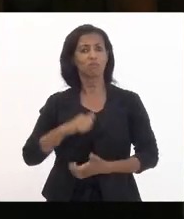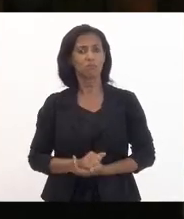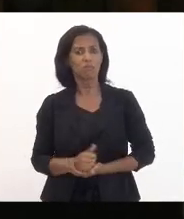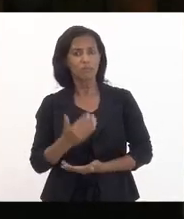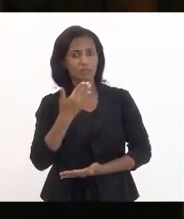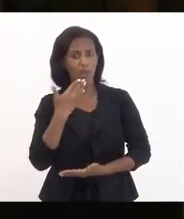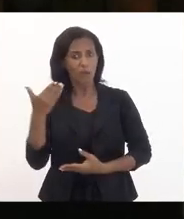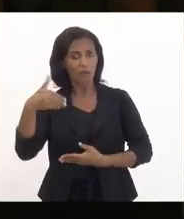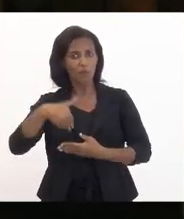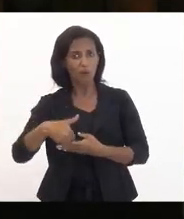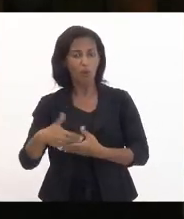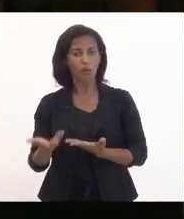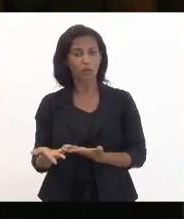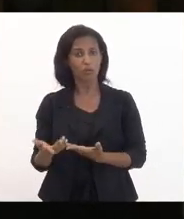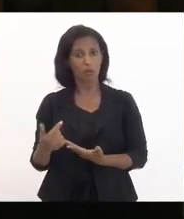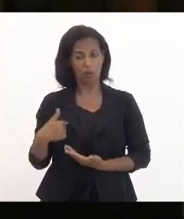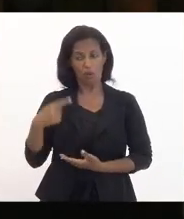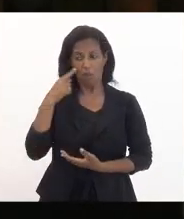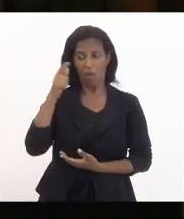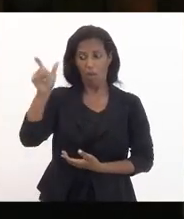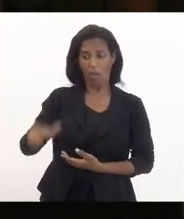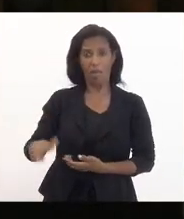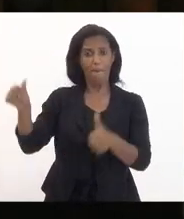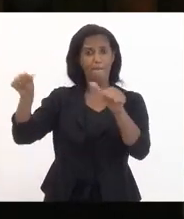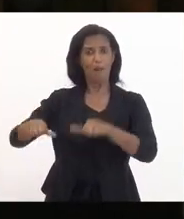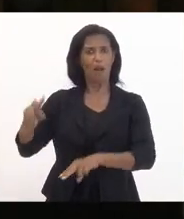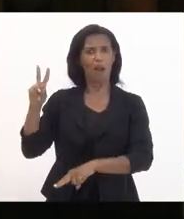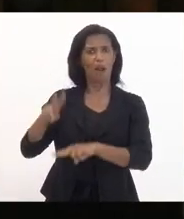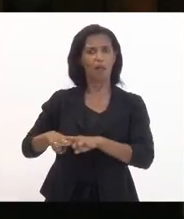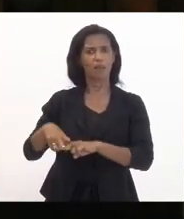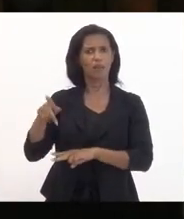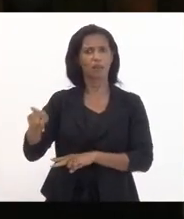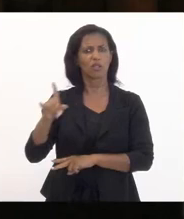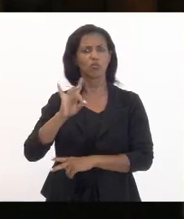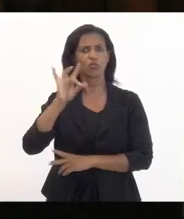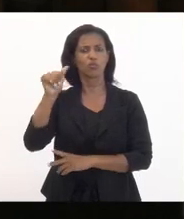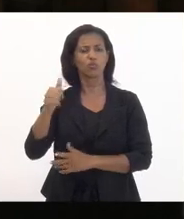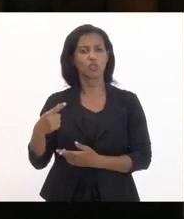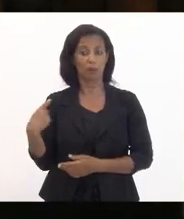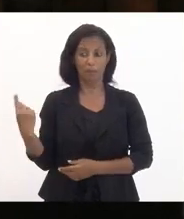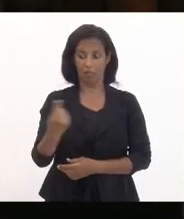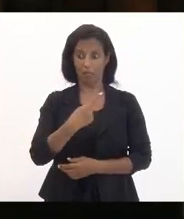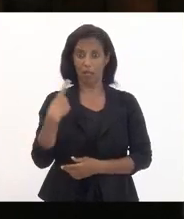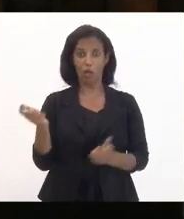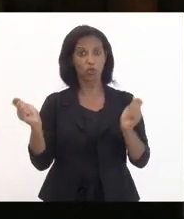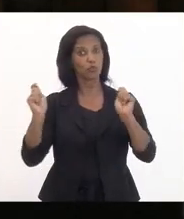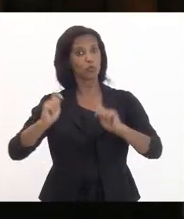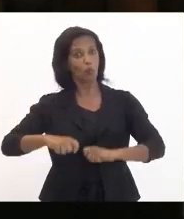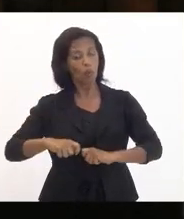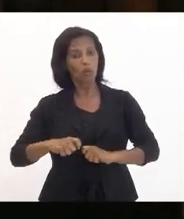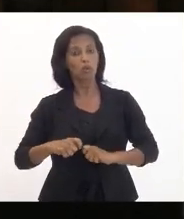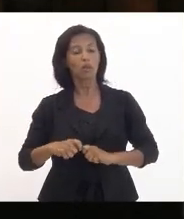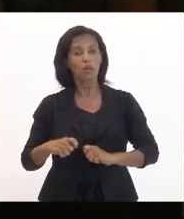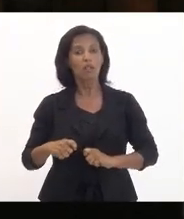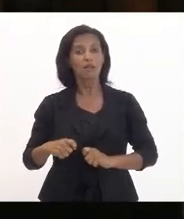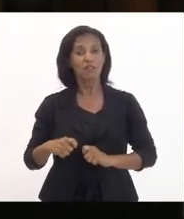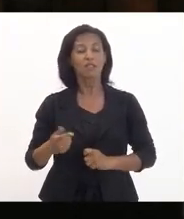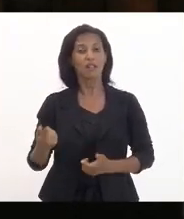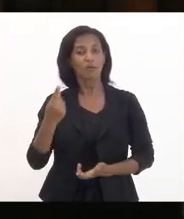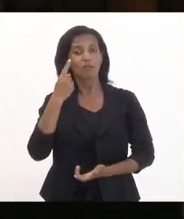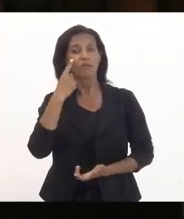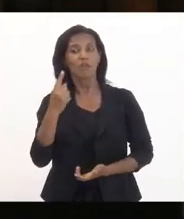Portanto, eu considero que ele, que foi o maior ladrão, merece uma data alusiva para que nós possamos vangloriar